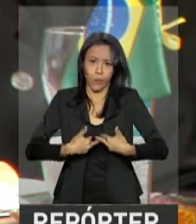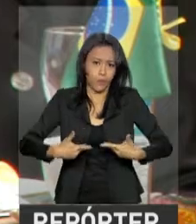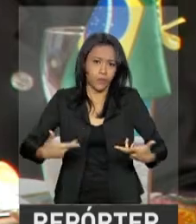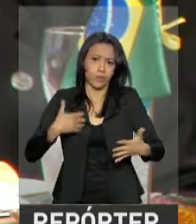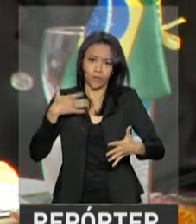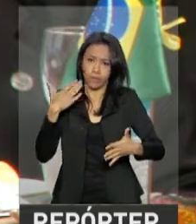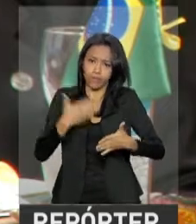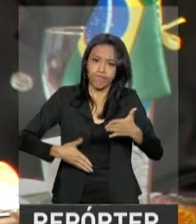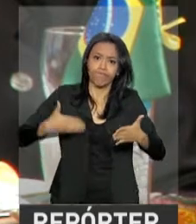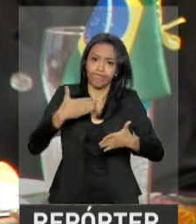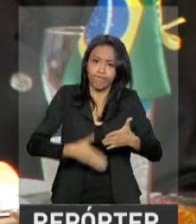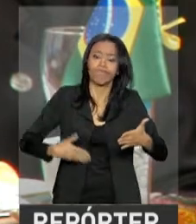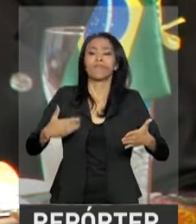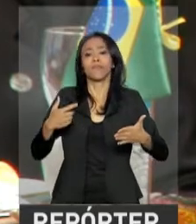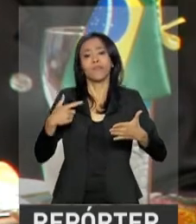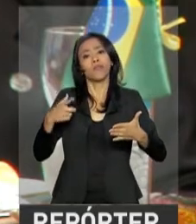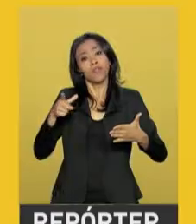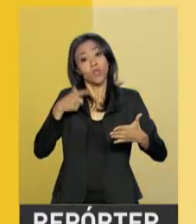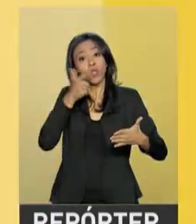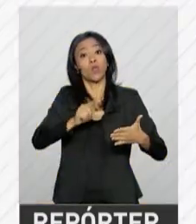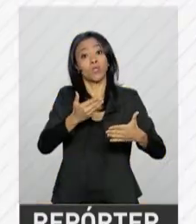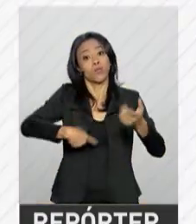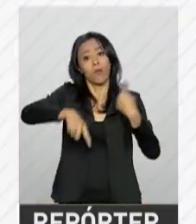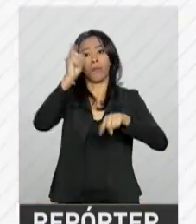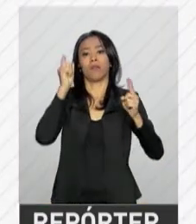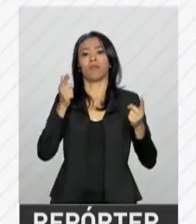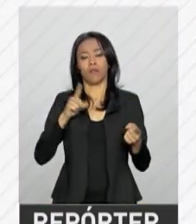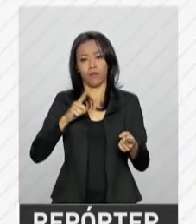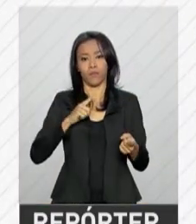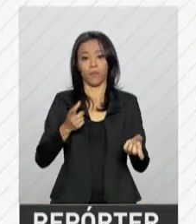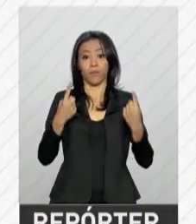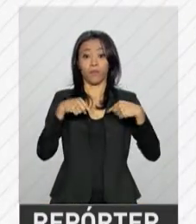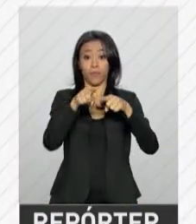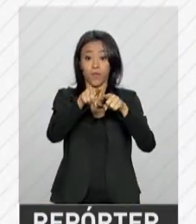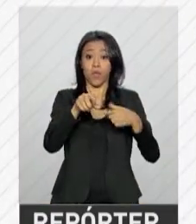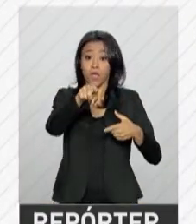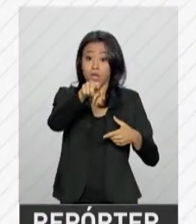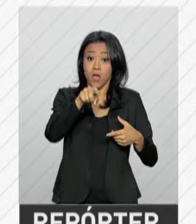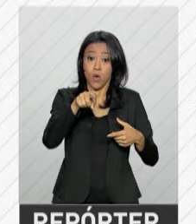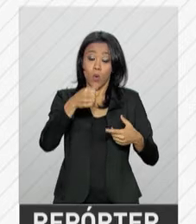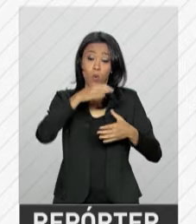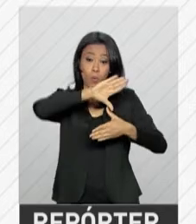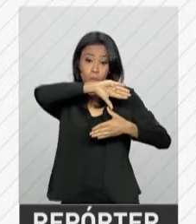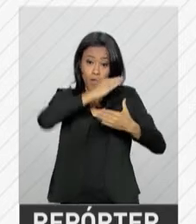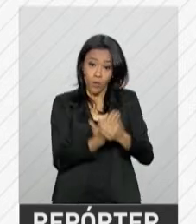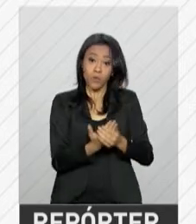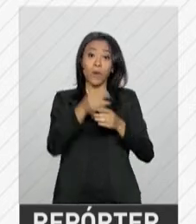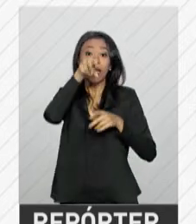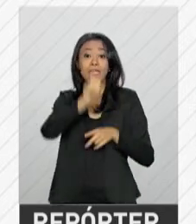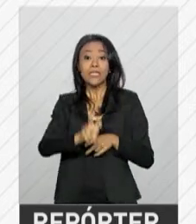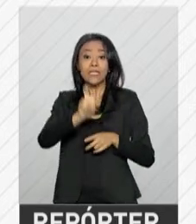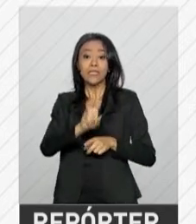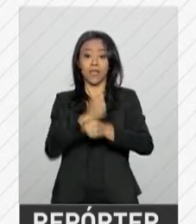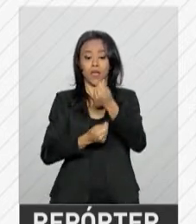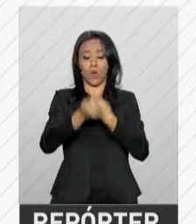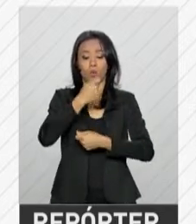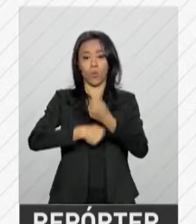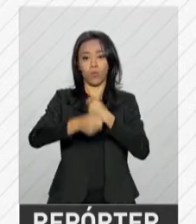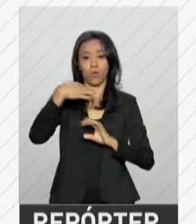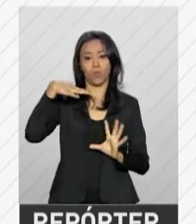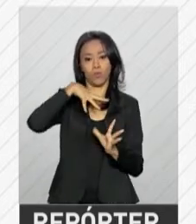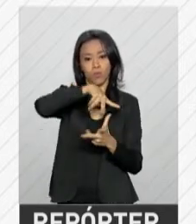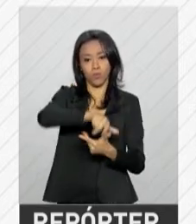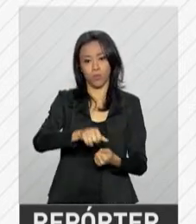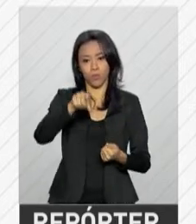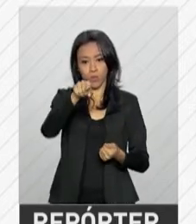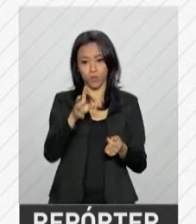razoável é um sucesso se fosse um país o mercosul teria quinta maior minha do mundo o produto interno bruto